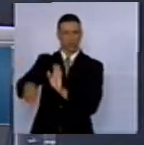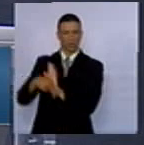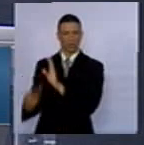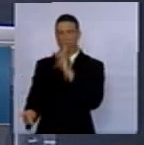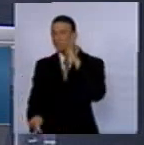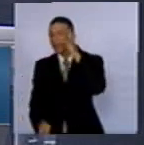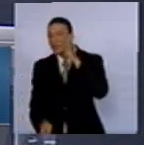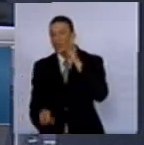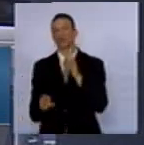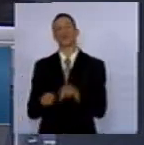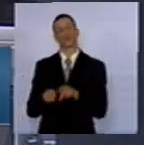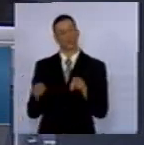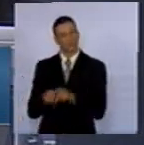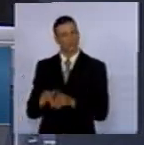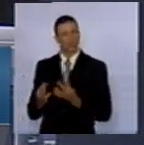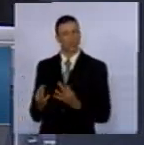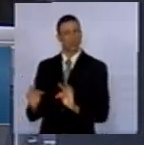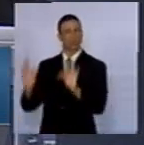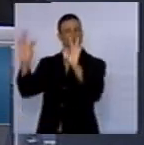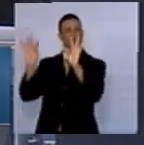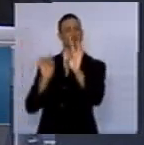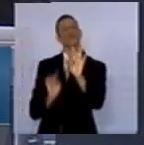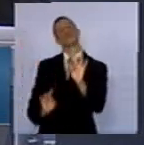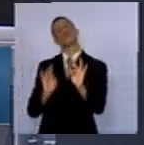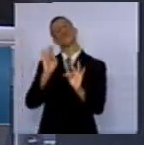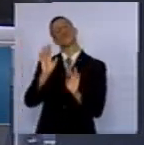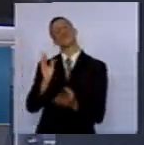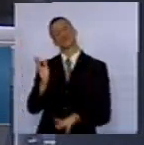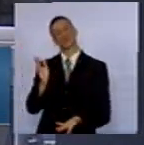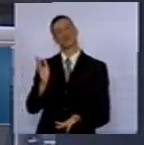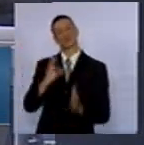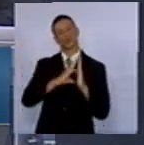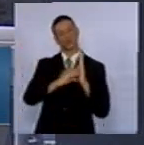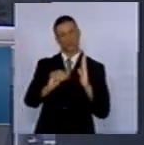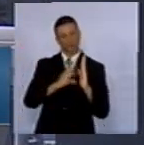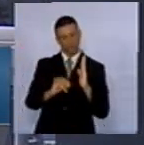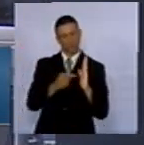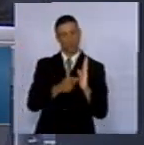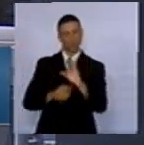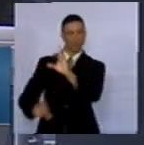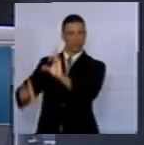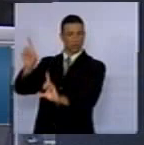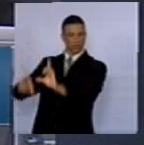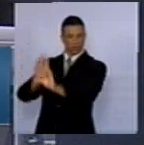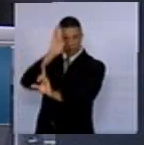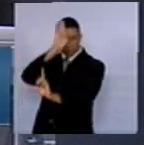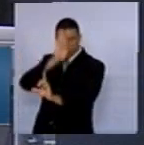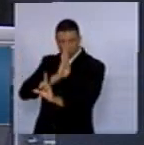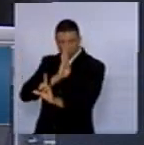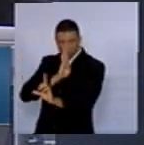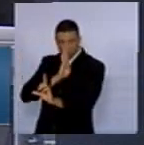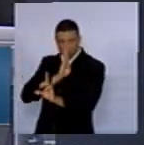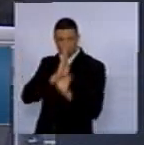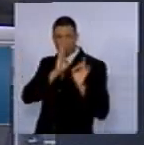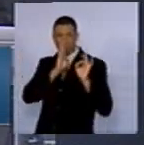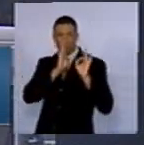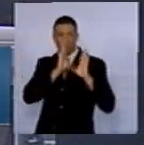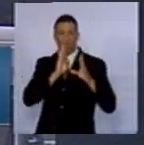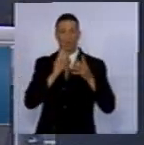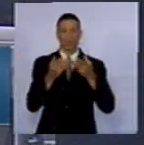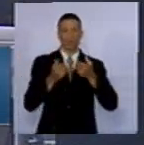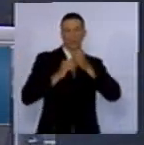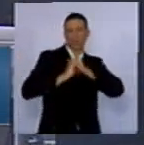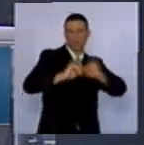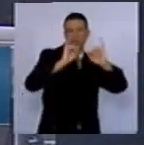e também tecnológicas só permitiam um modelo da televisão aberta sustentada por publicidade